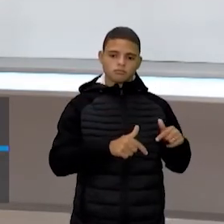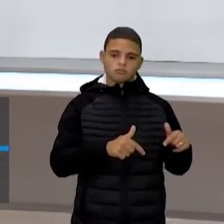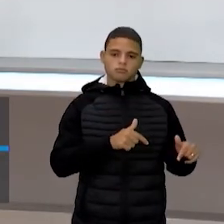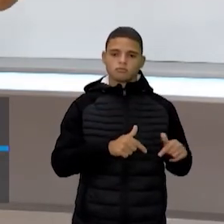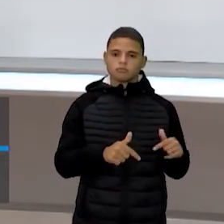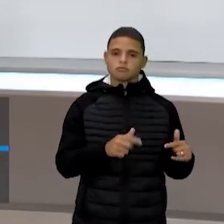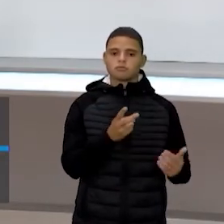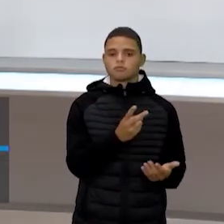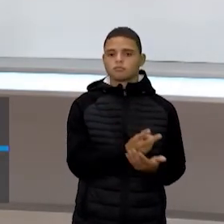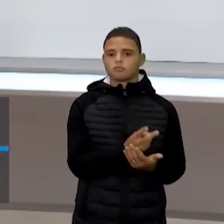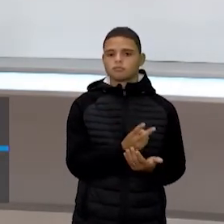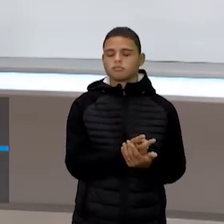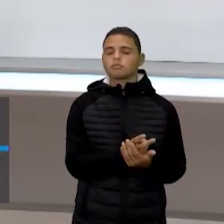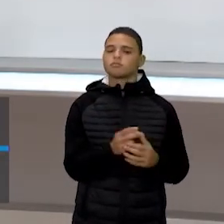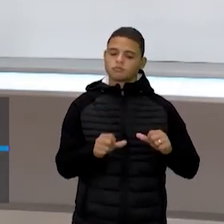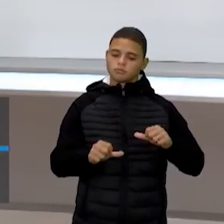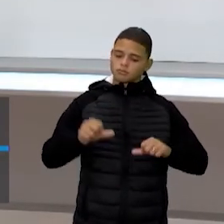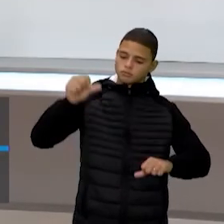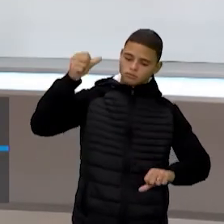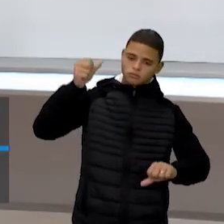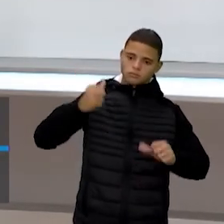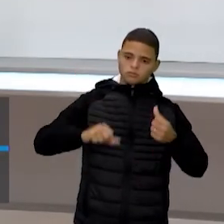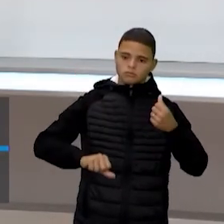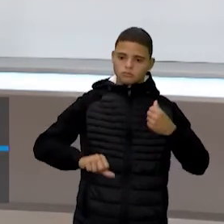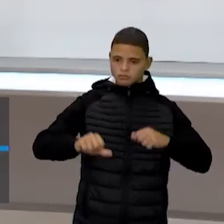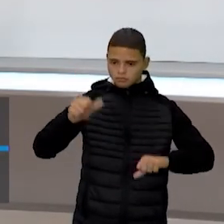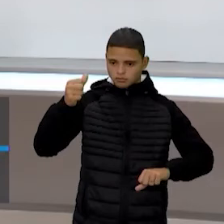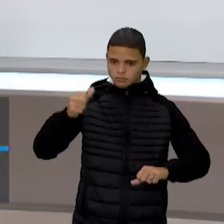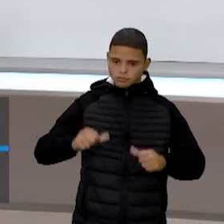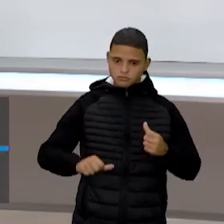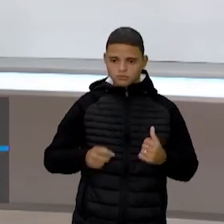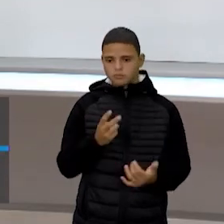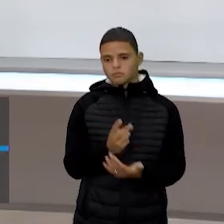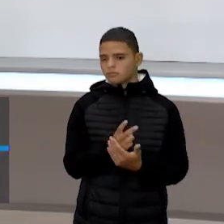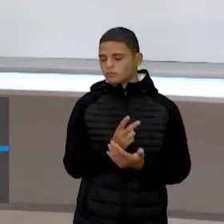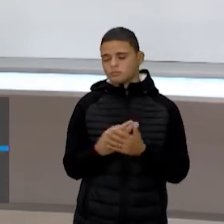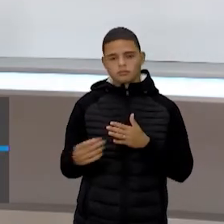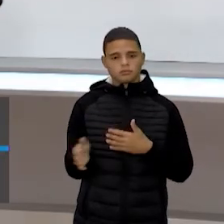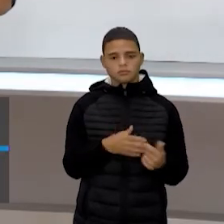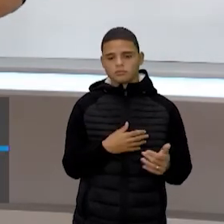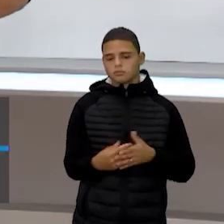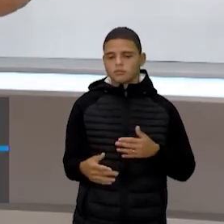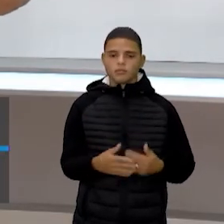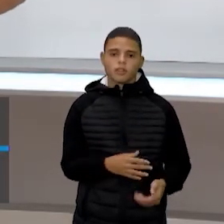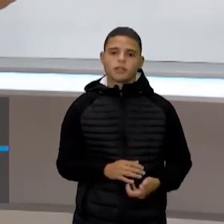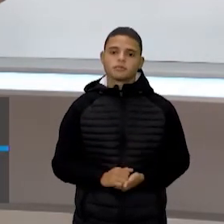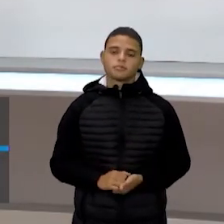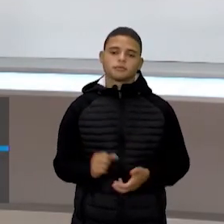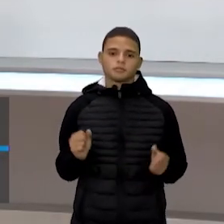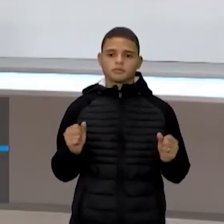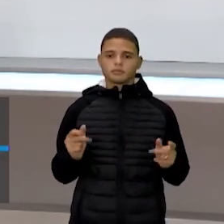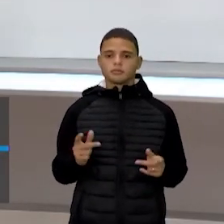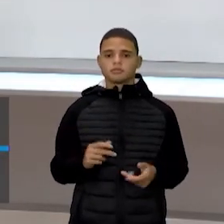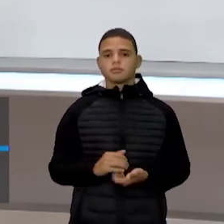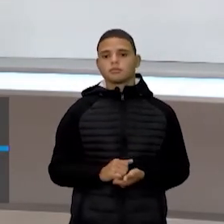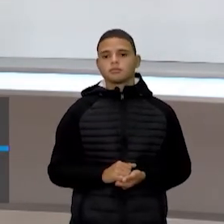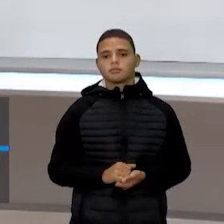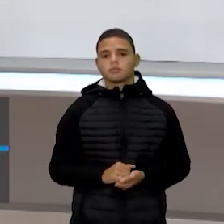obra sempre vai ser inversamente proporcional. Sempre, gente, não importa que tipo de mão de obra nós tenhamos aí.